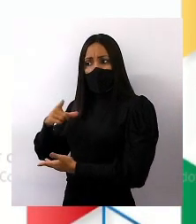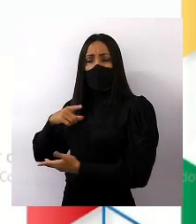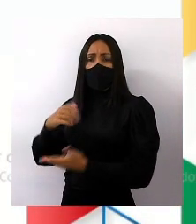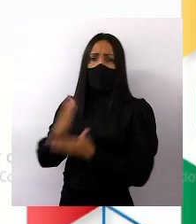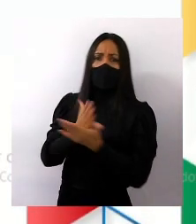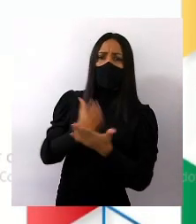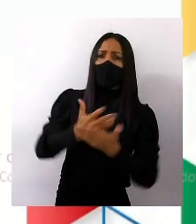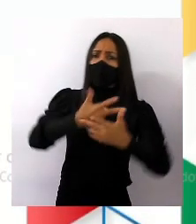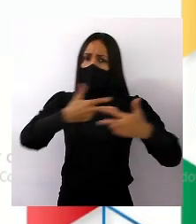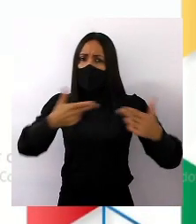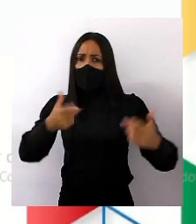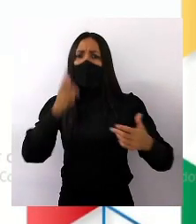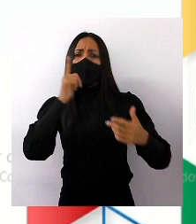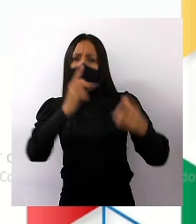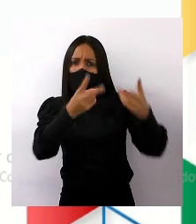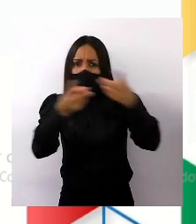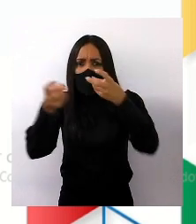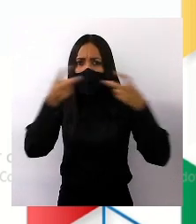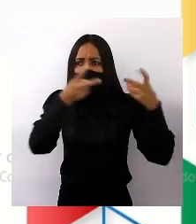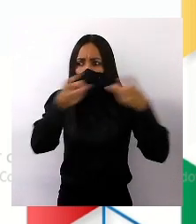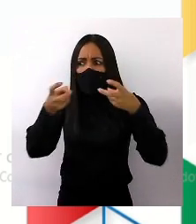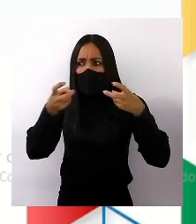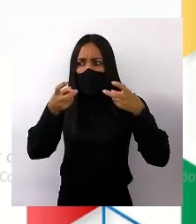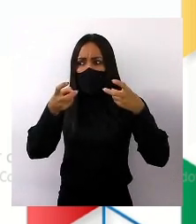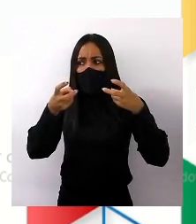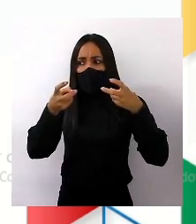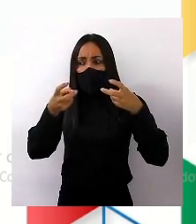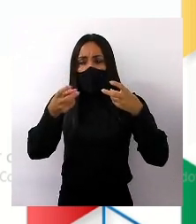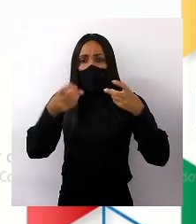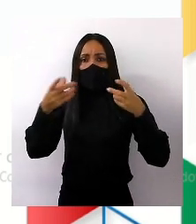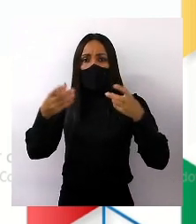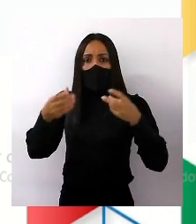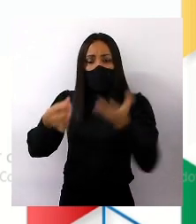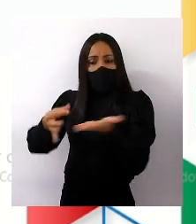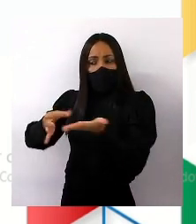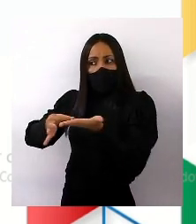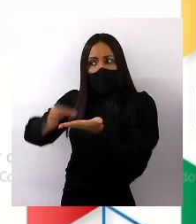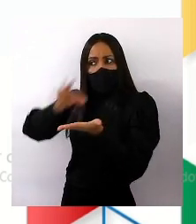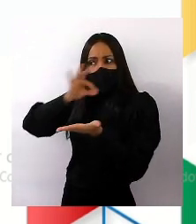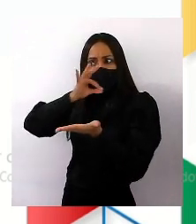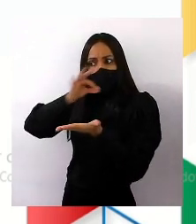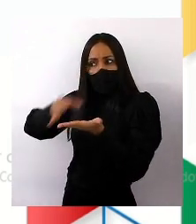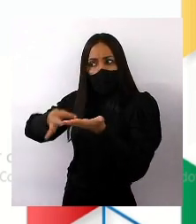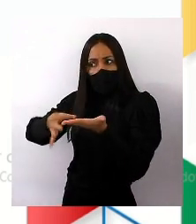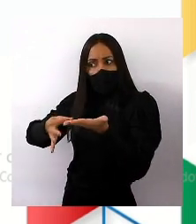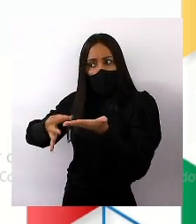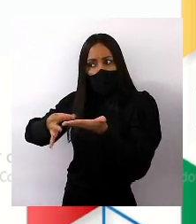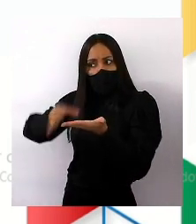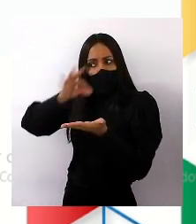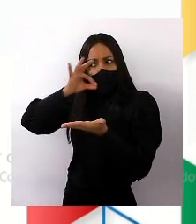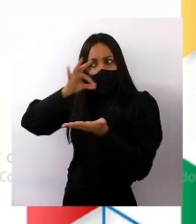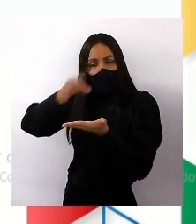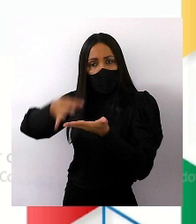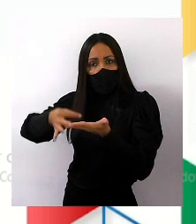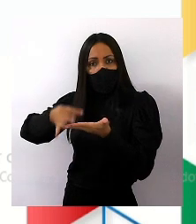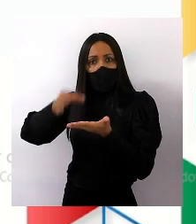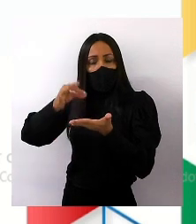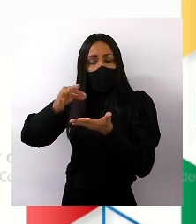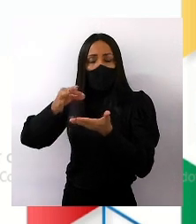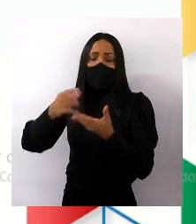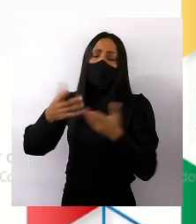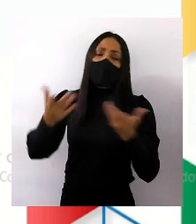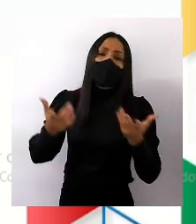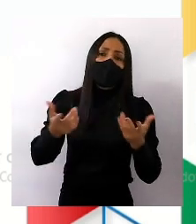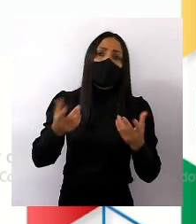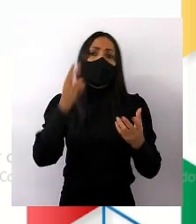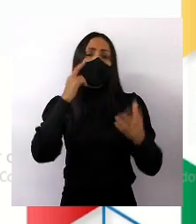alguma coisa. Você conseguiu já perceber? É o formato de uma xícara, não é, gente? Vê que legal. E aí, quando você lê esse poema, olha que